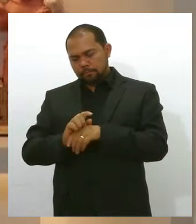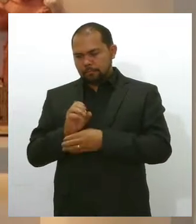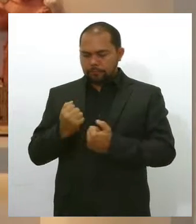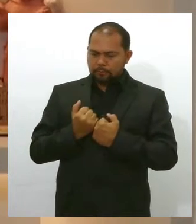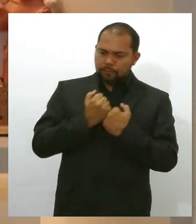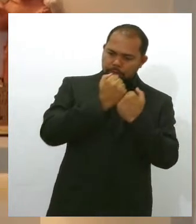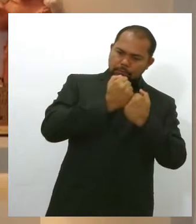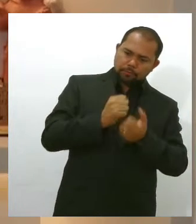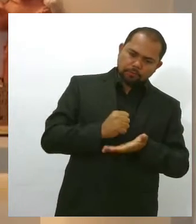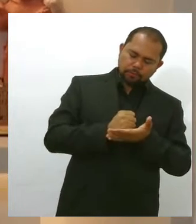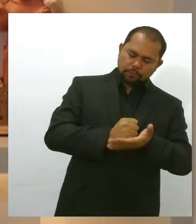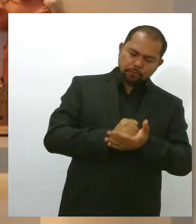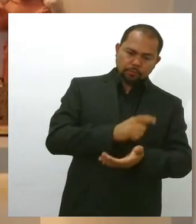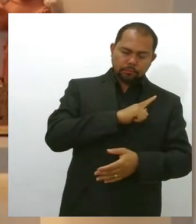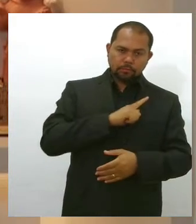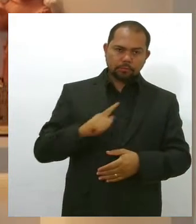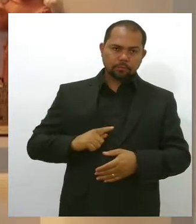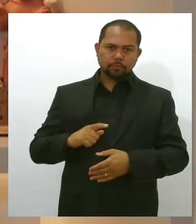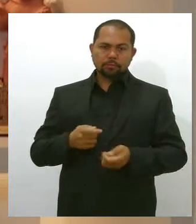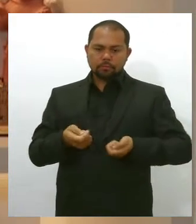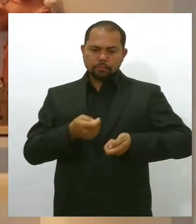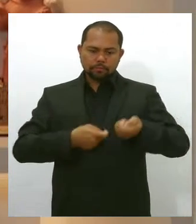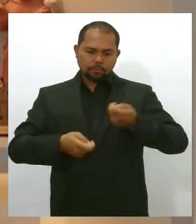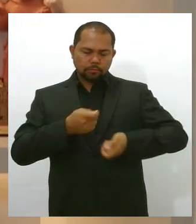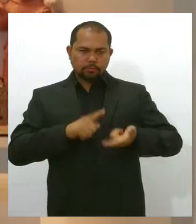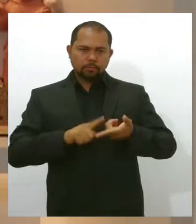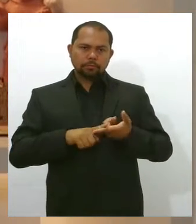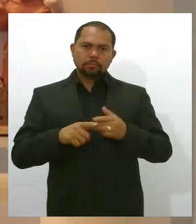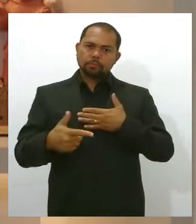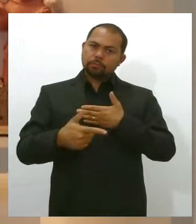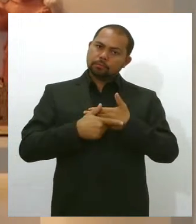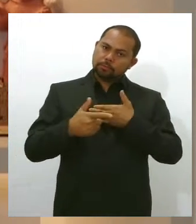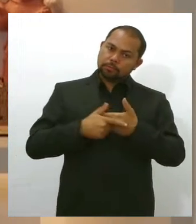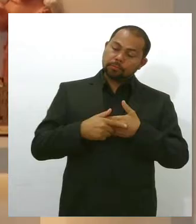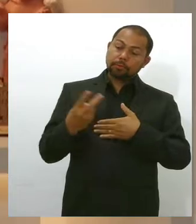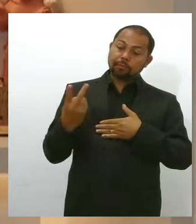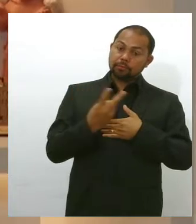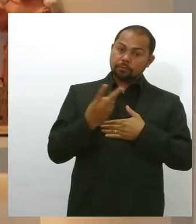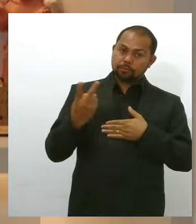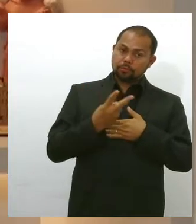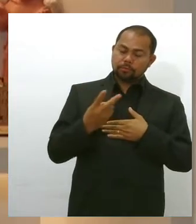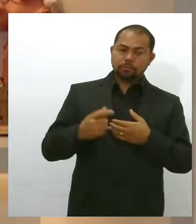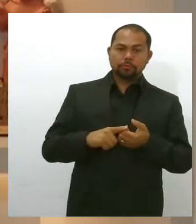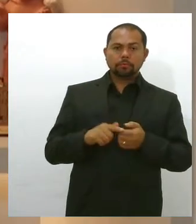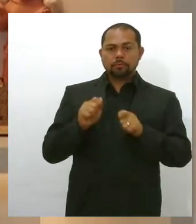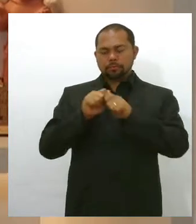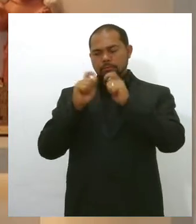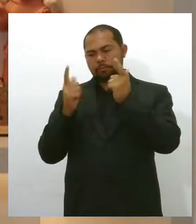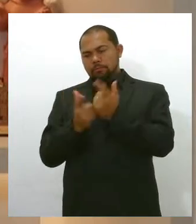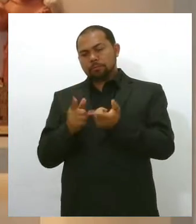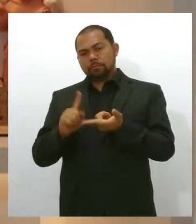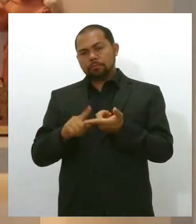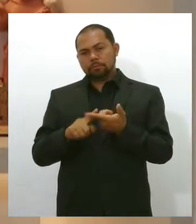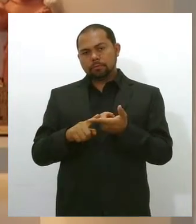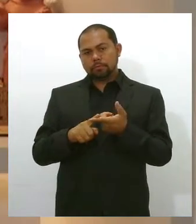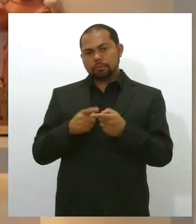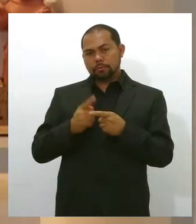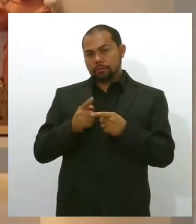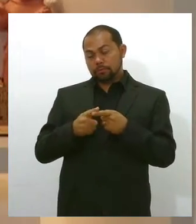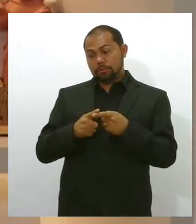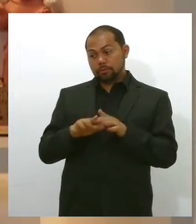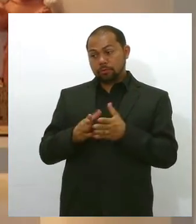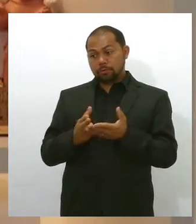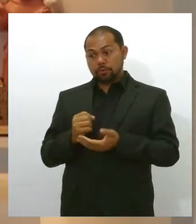na sua gestão é um papel dúplice da Assembleia Legislativa porque ao mesmo tempo que apoia o governador